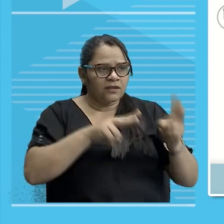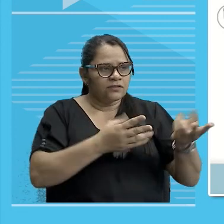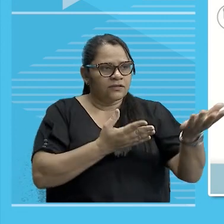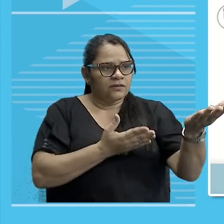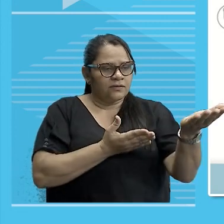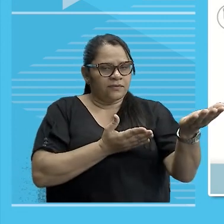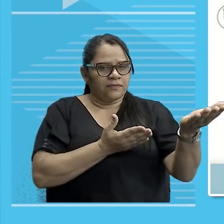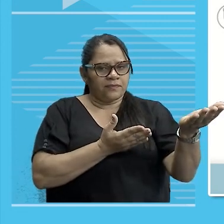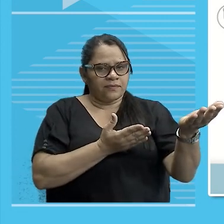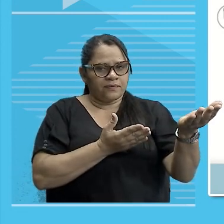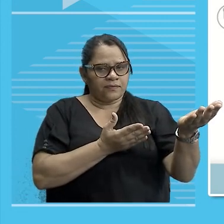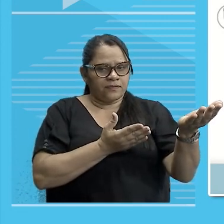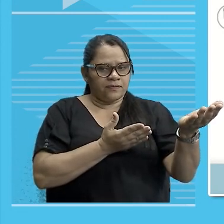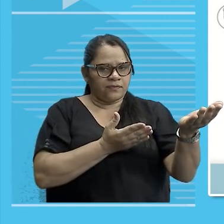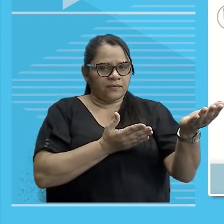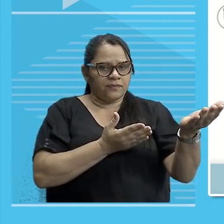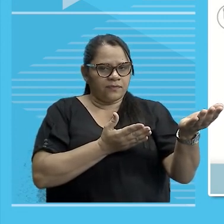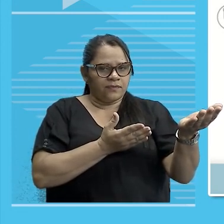questão